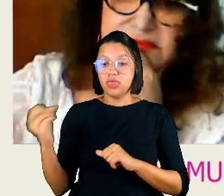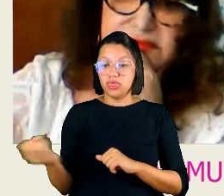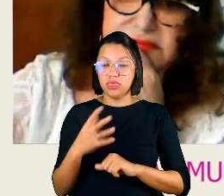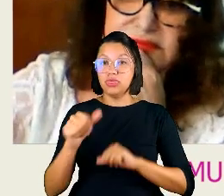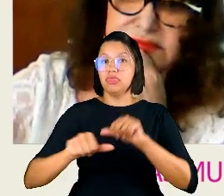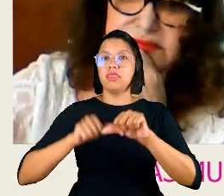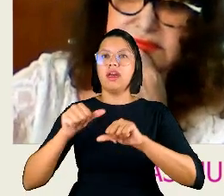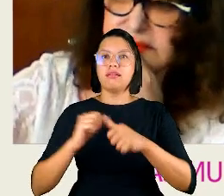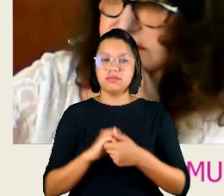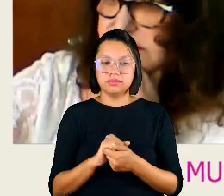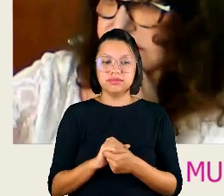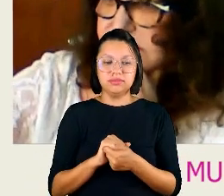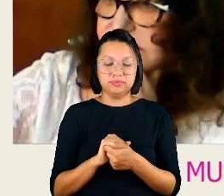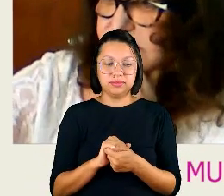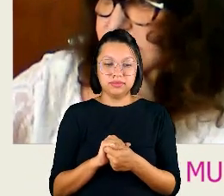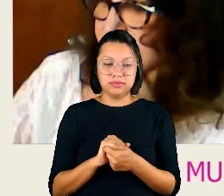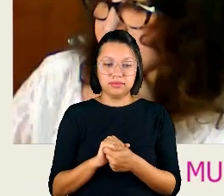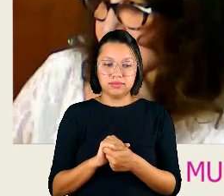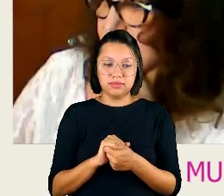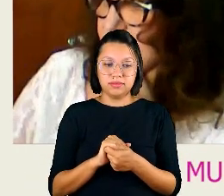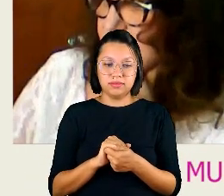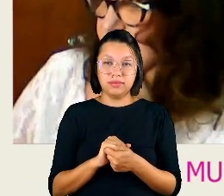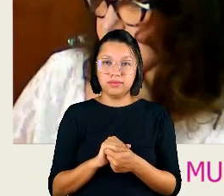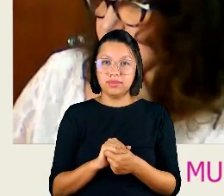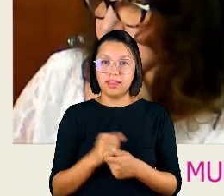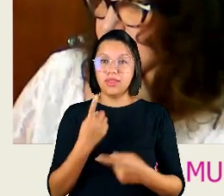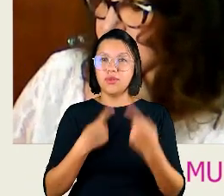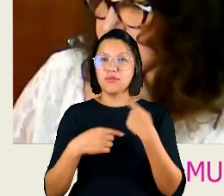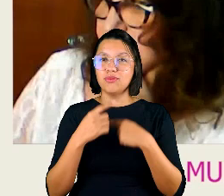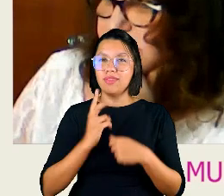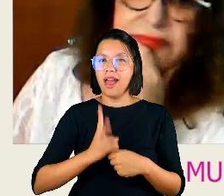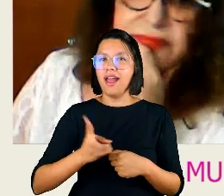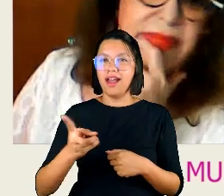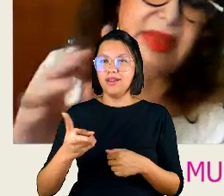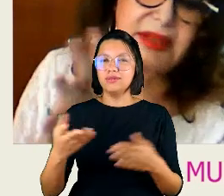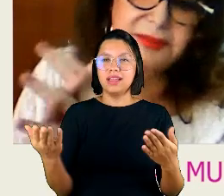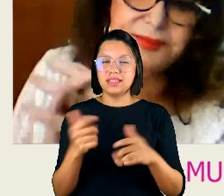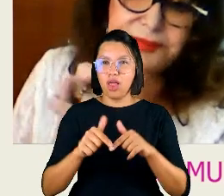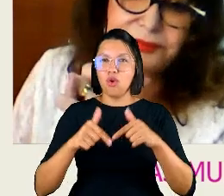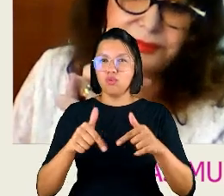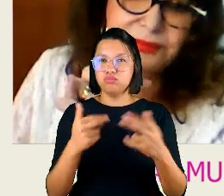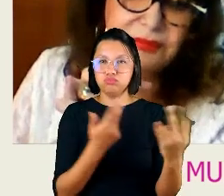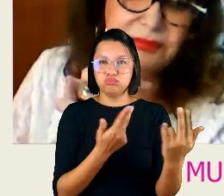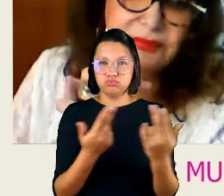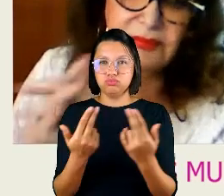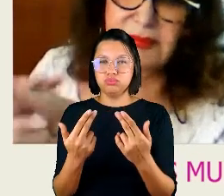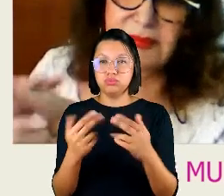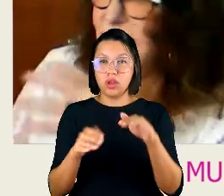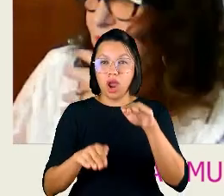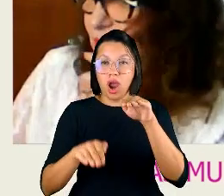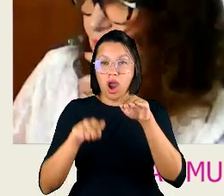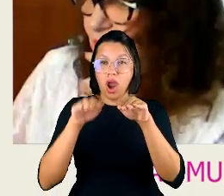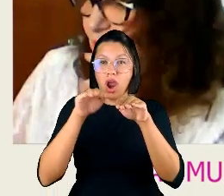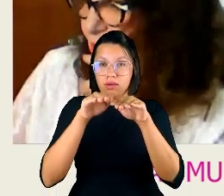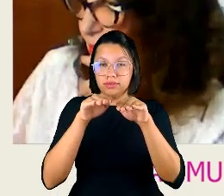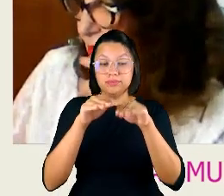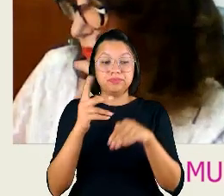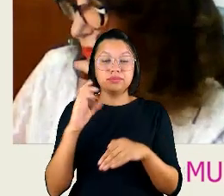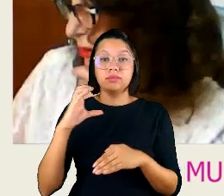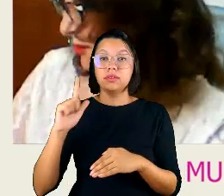e com vontade de continuar essa luta por igualdade. A Clara falou bastante do